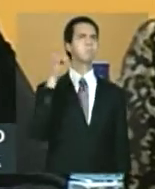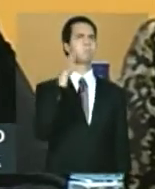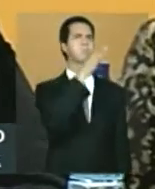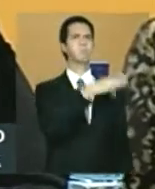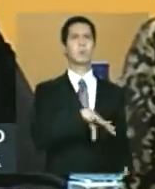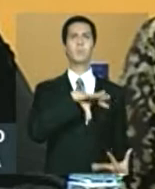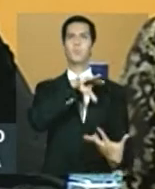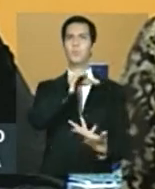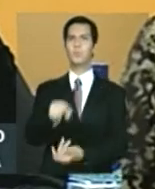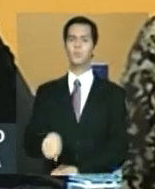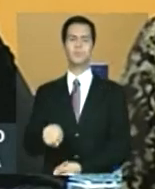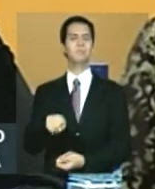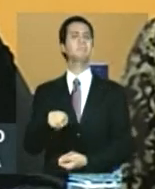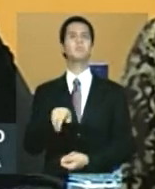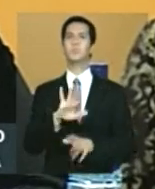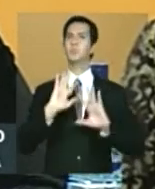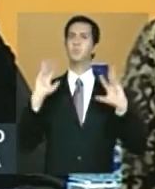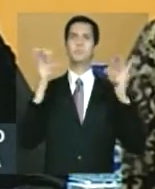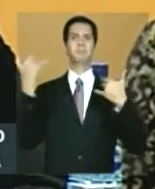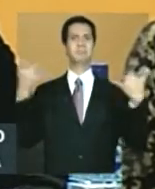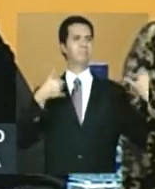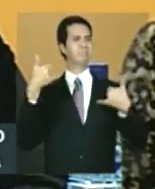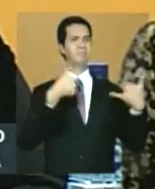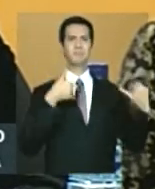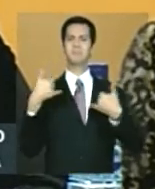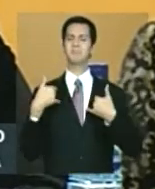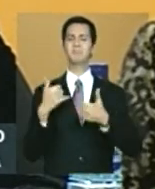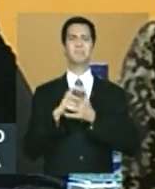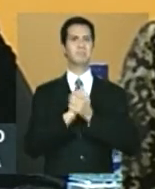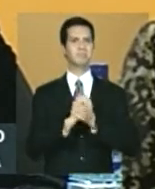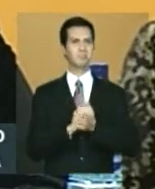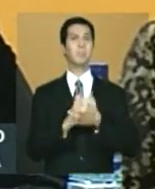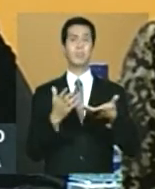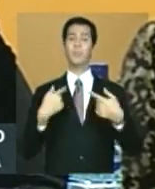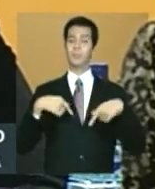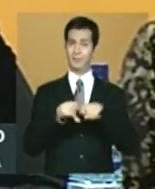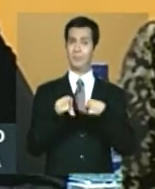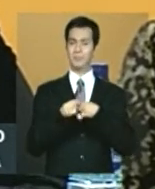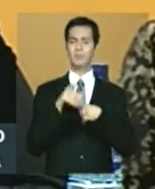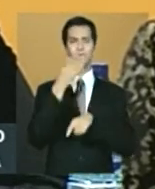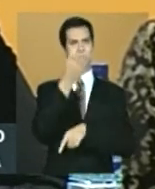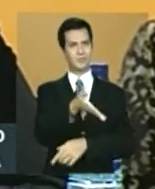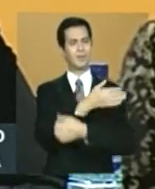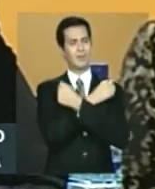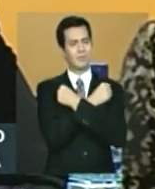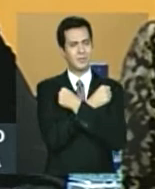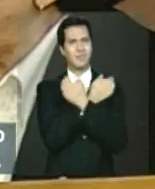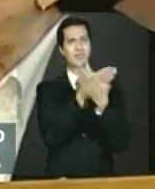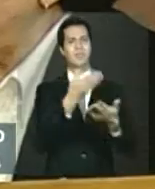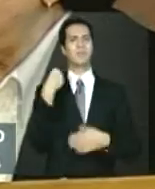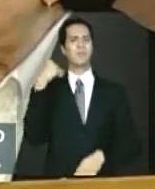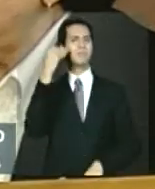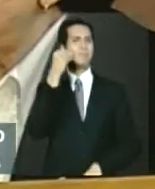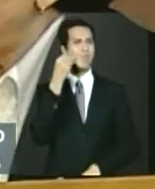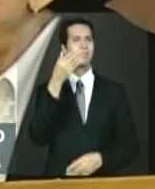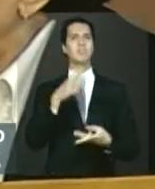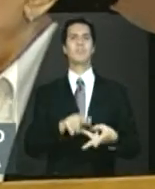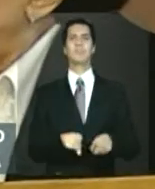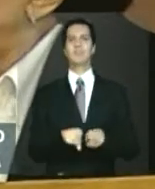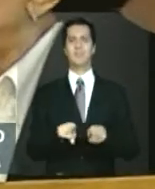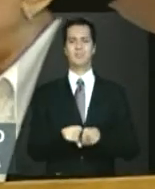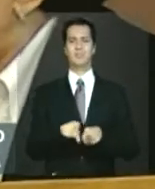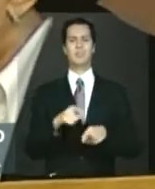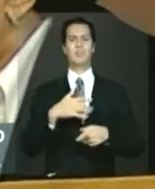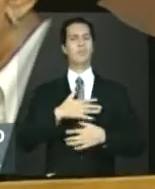né então fica aqui o meu para você o meu abraço o meu beijo a minha